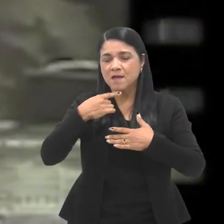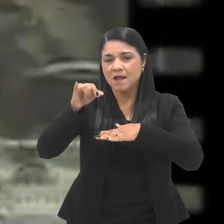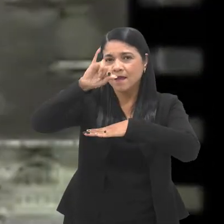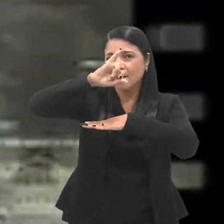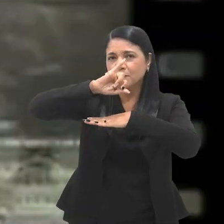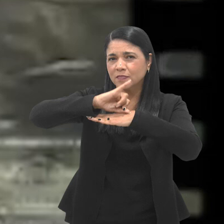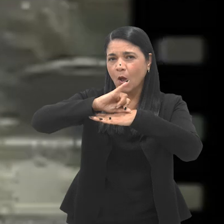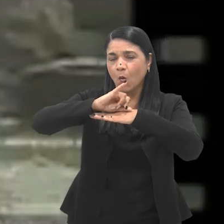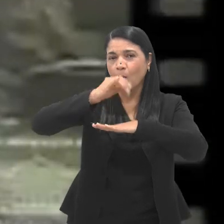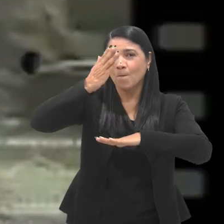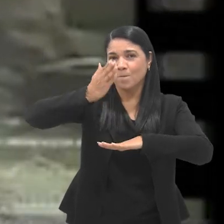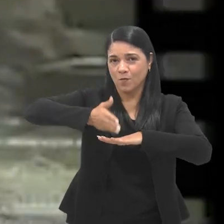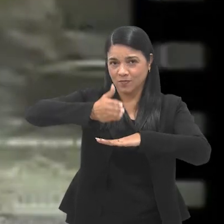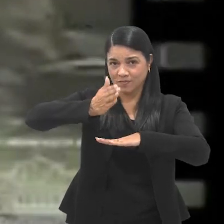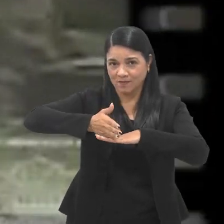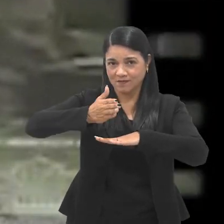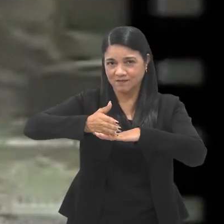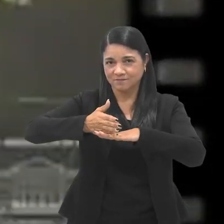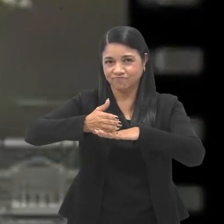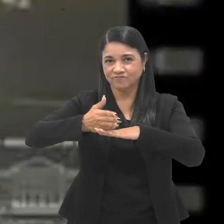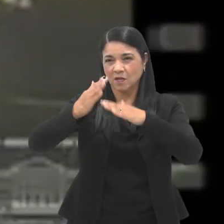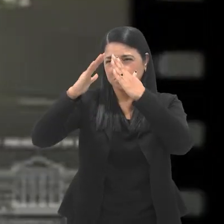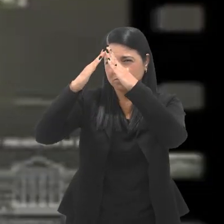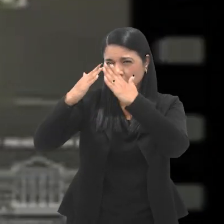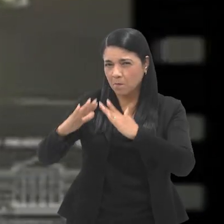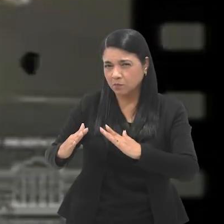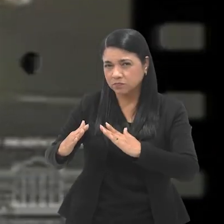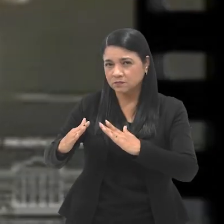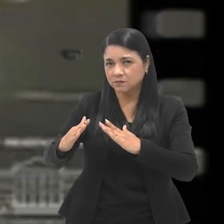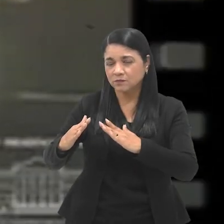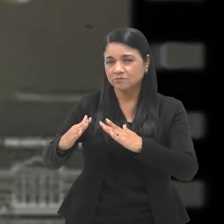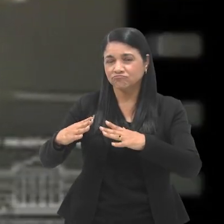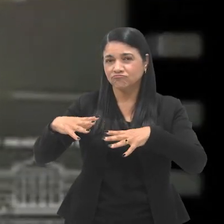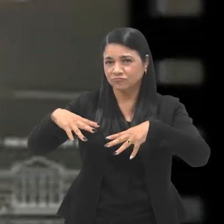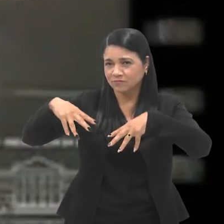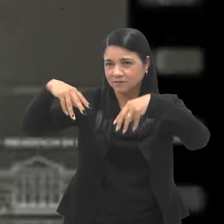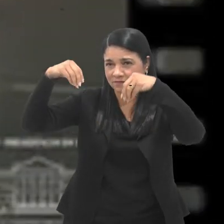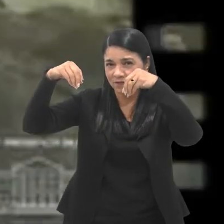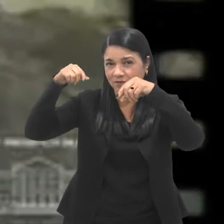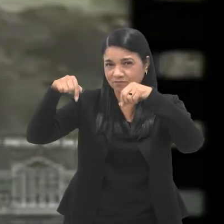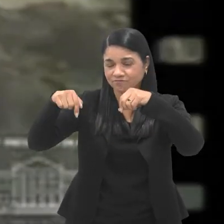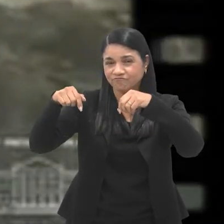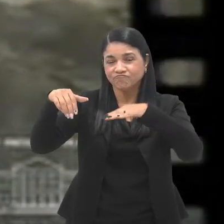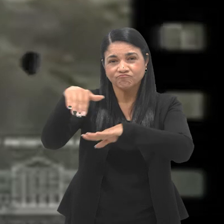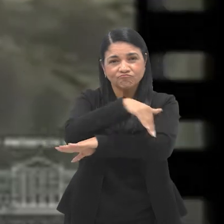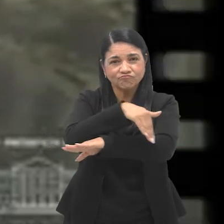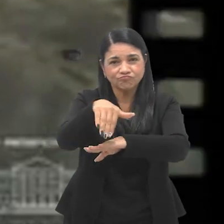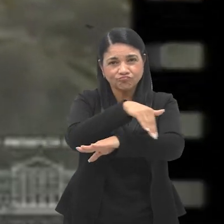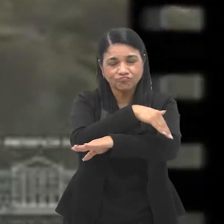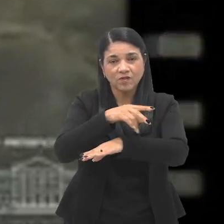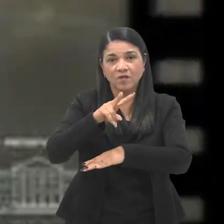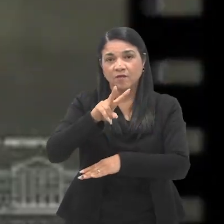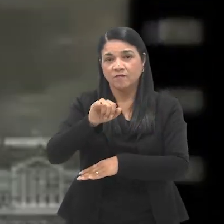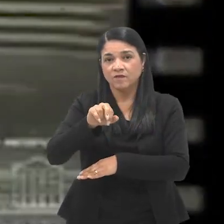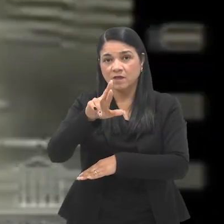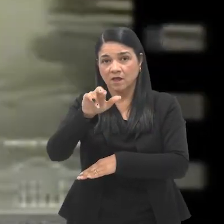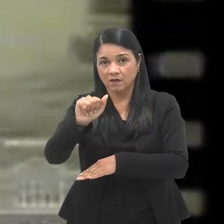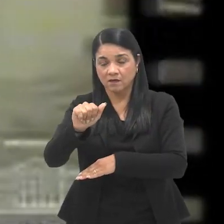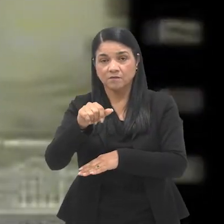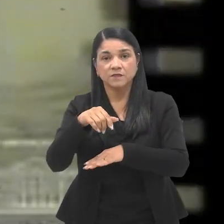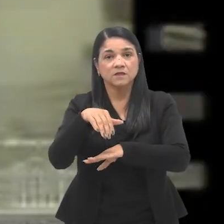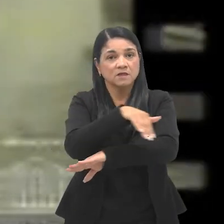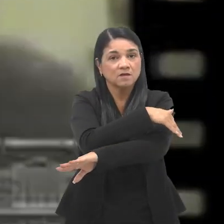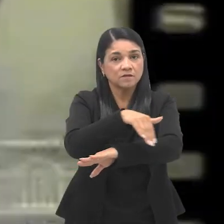capital moderna. Estão-se em fase final as demolições realizadas na esplanada do Castelo, no trecho compreendido entre a Rua